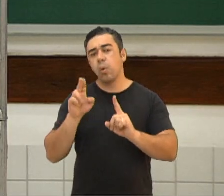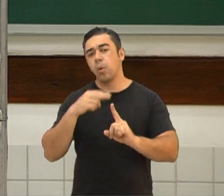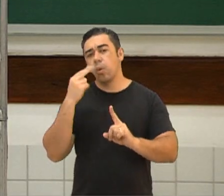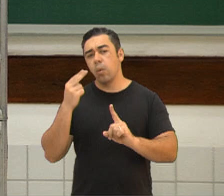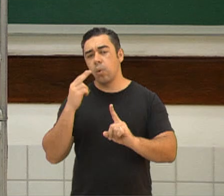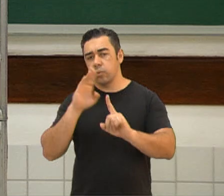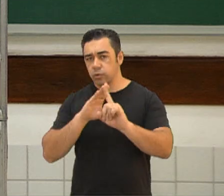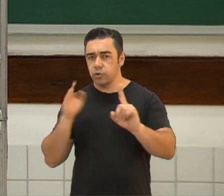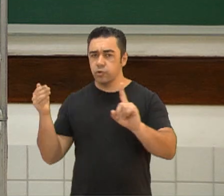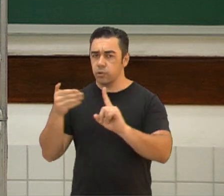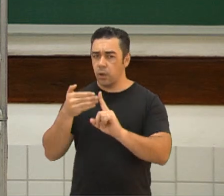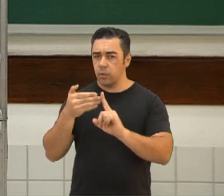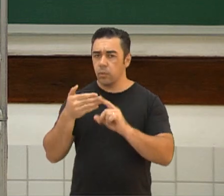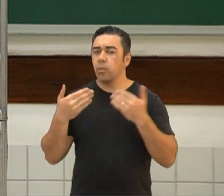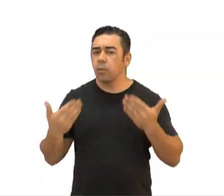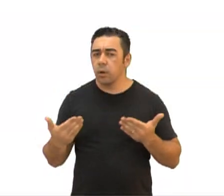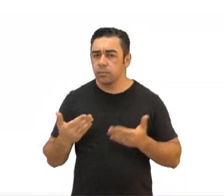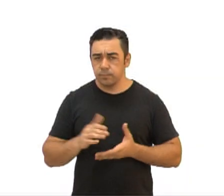um discurso indireto?